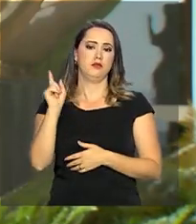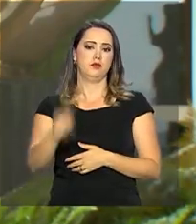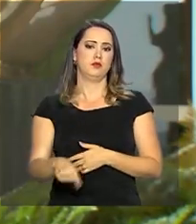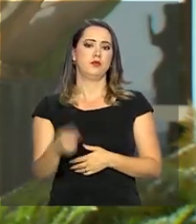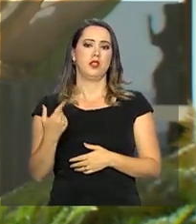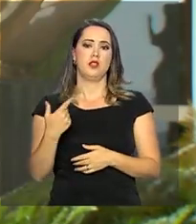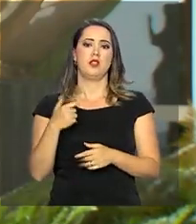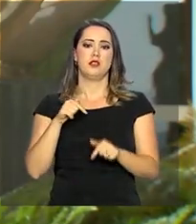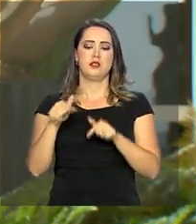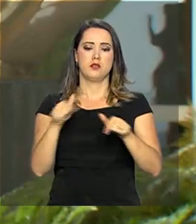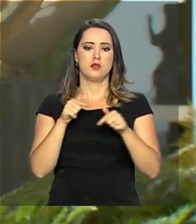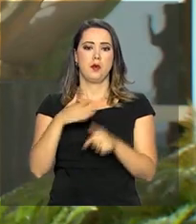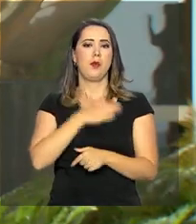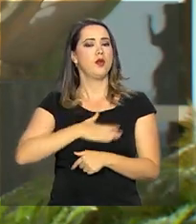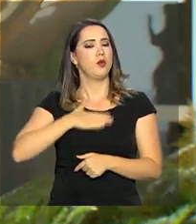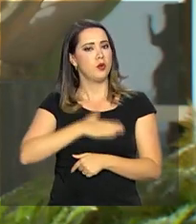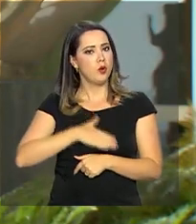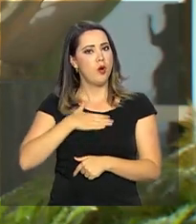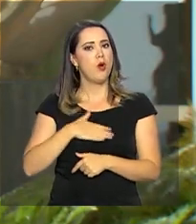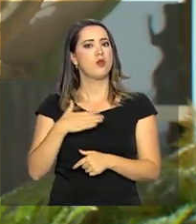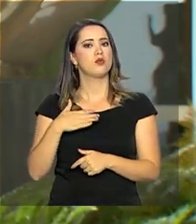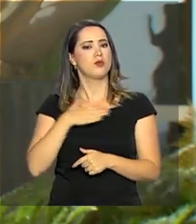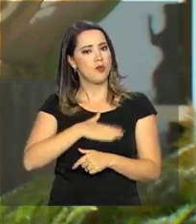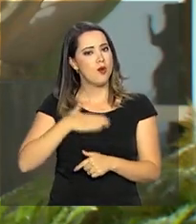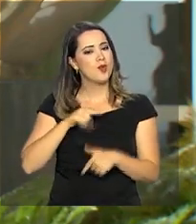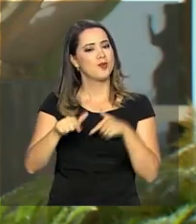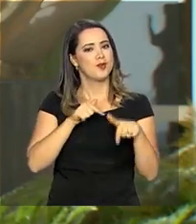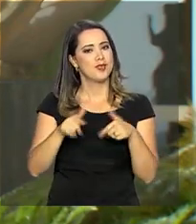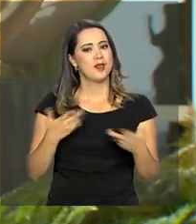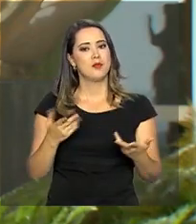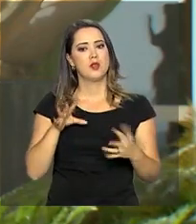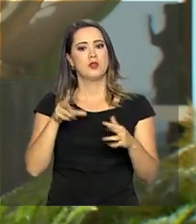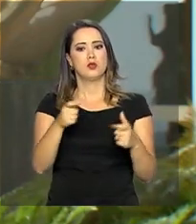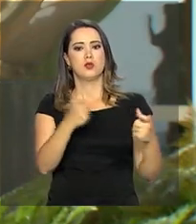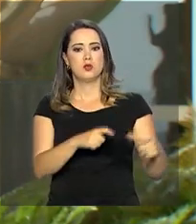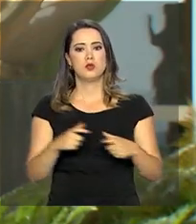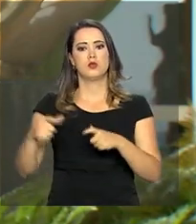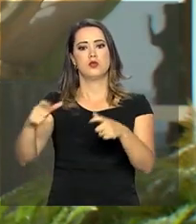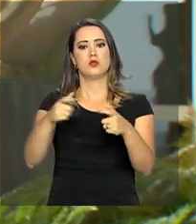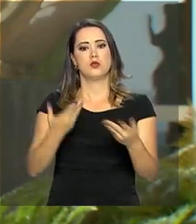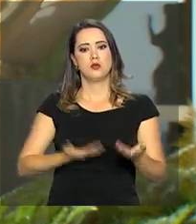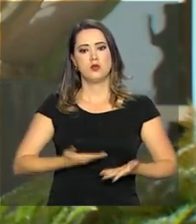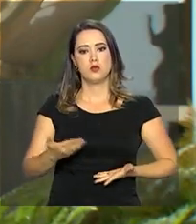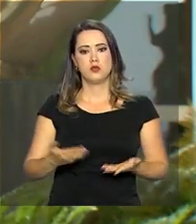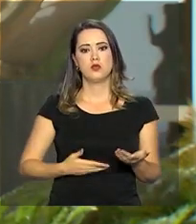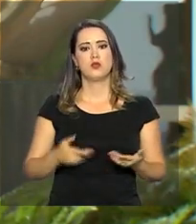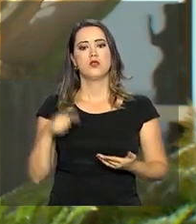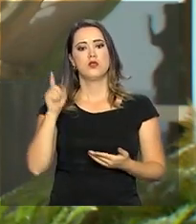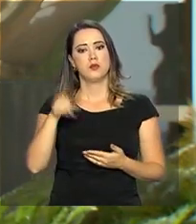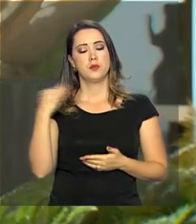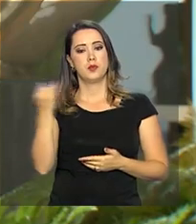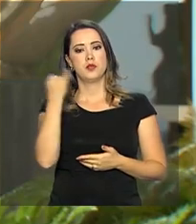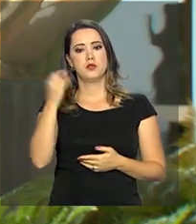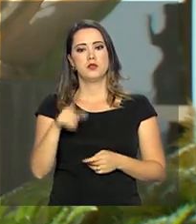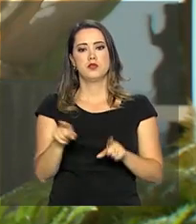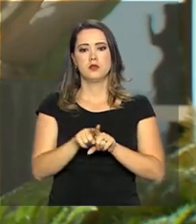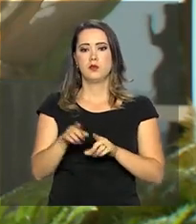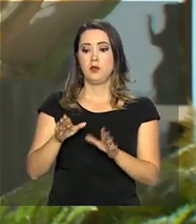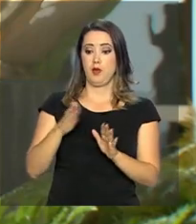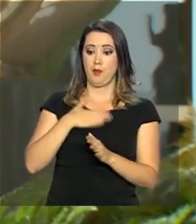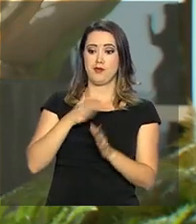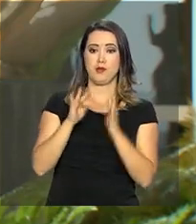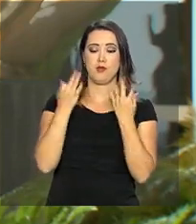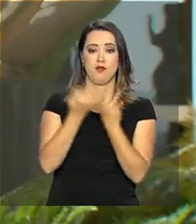é uma carreira que eu gosto eu gosto do trabalho que eu faço todos os postos que eu sempre fui muito interesse muito interessante e eu acho que também da minha família